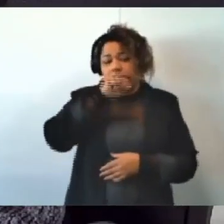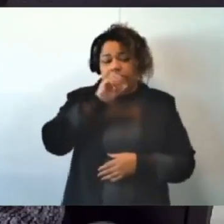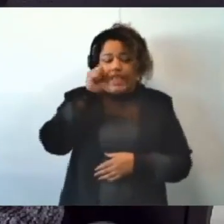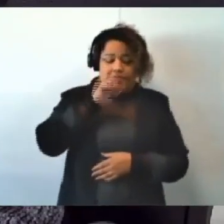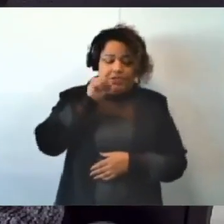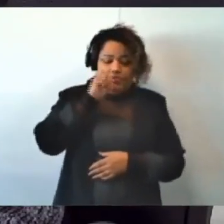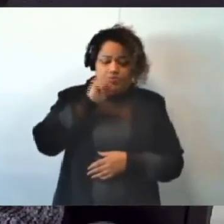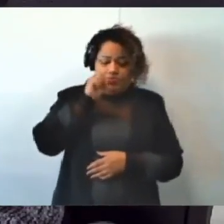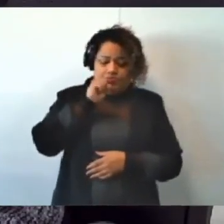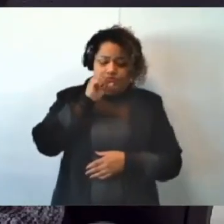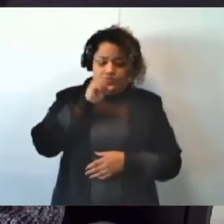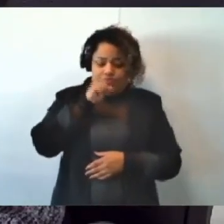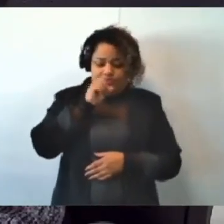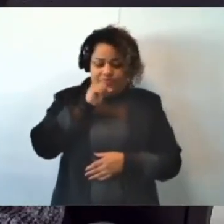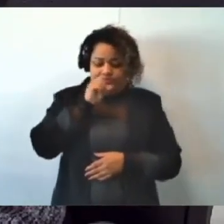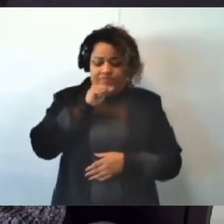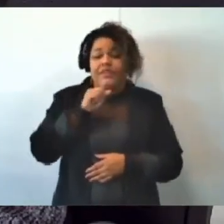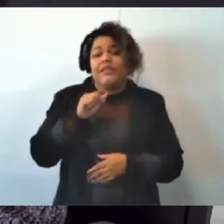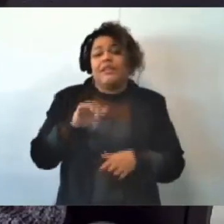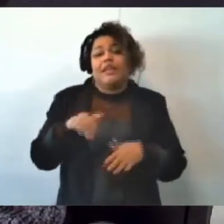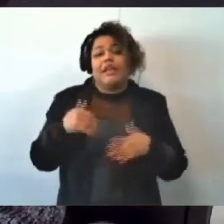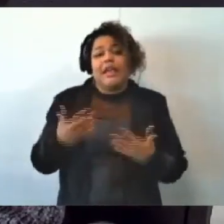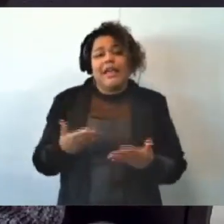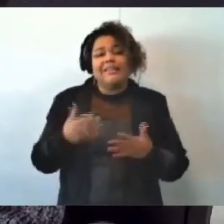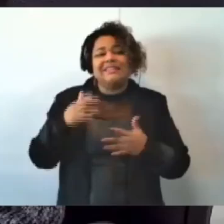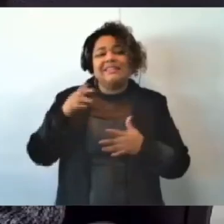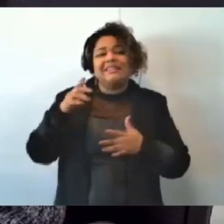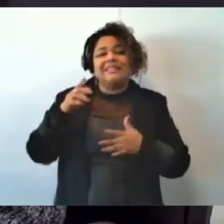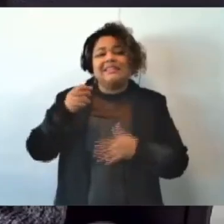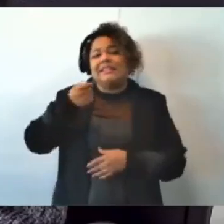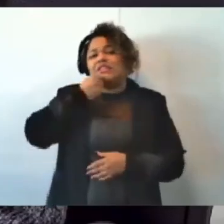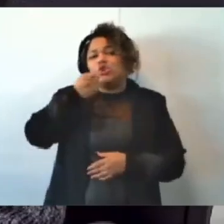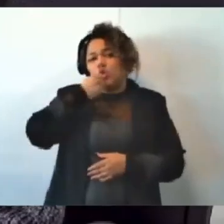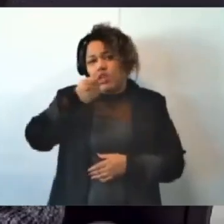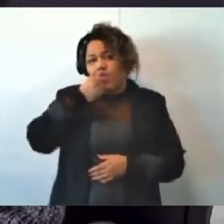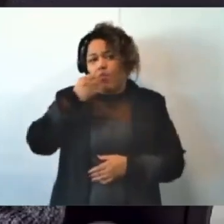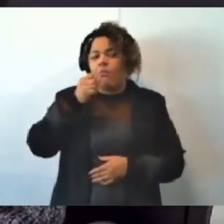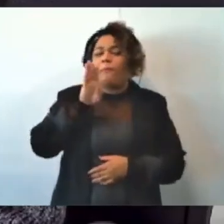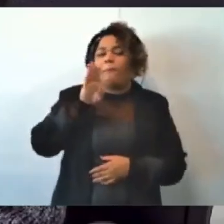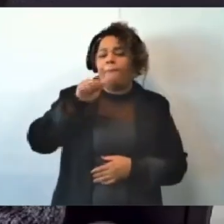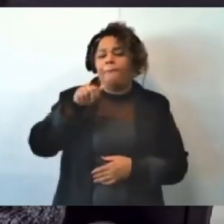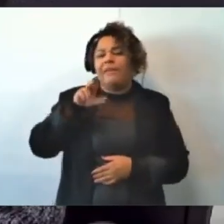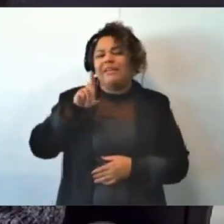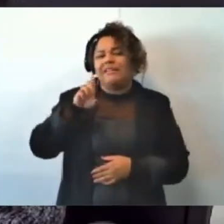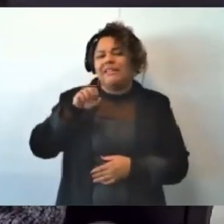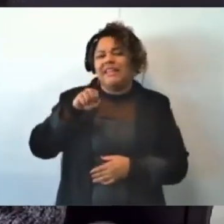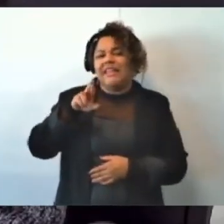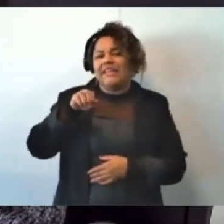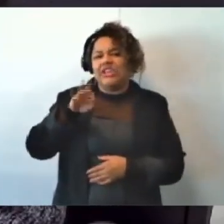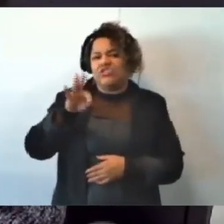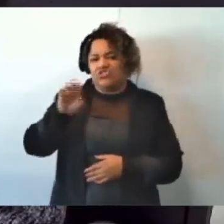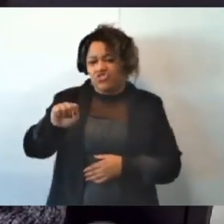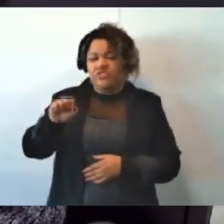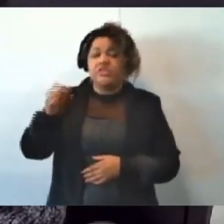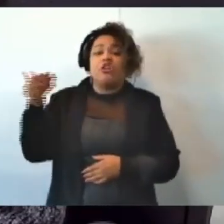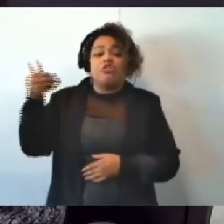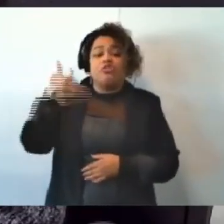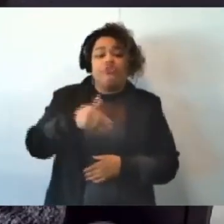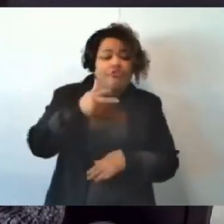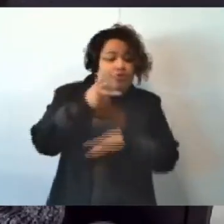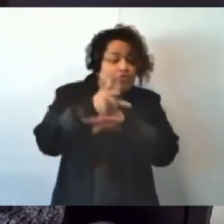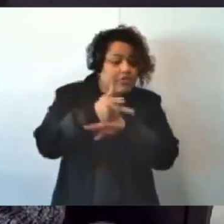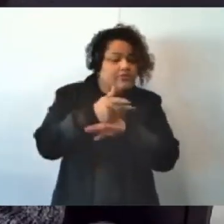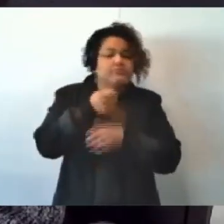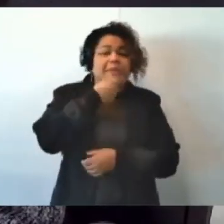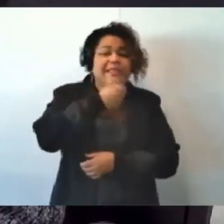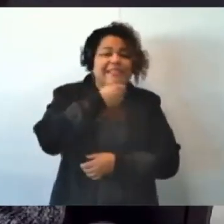a Bandeirantes fosse lá ouvir, ver o que estava acontecendo e nos ouvir, fazer uma matéria, nos chamaram.